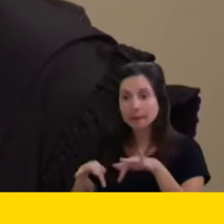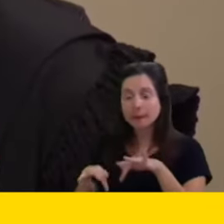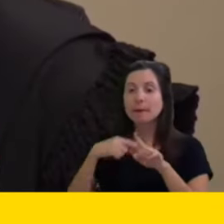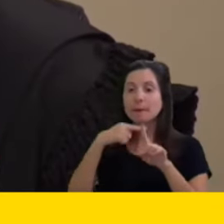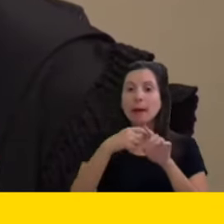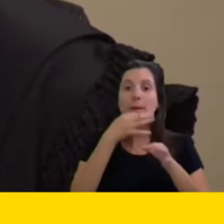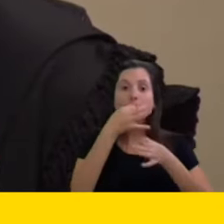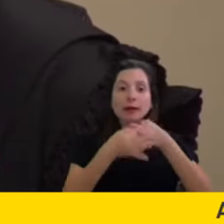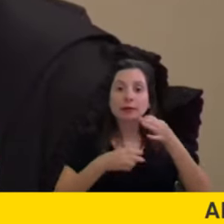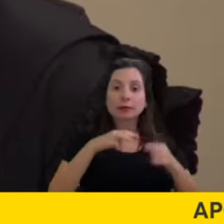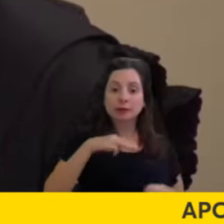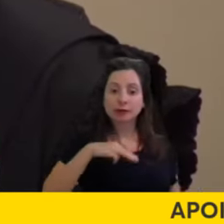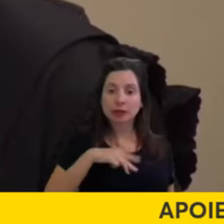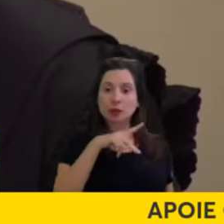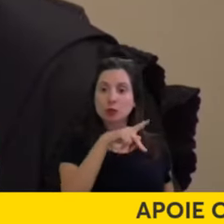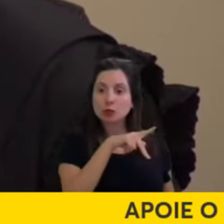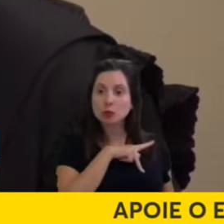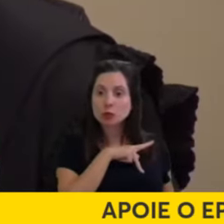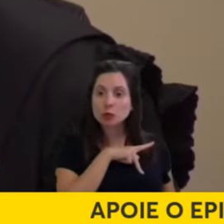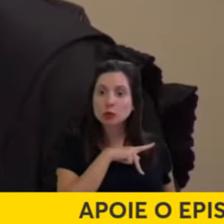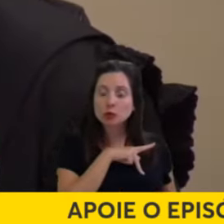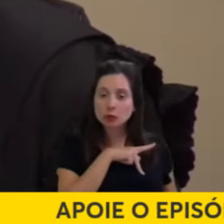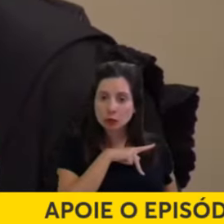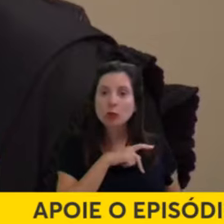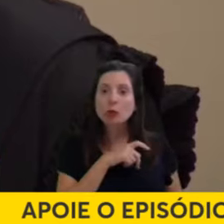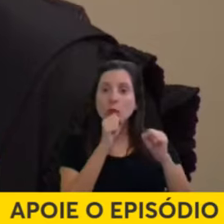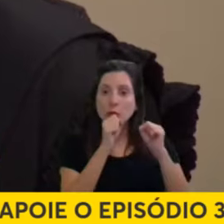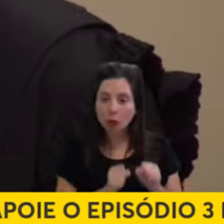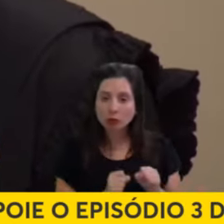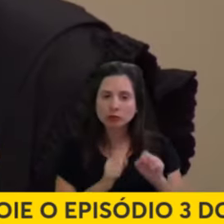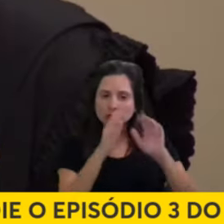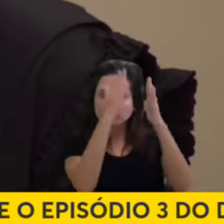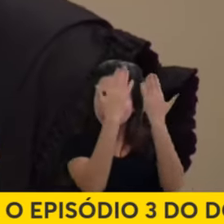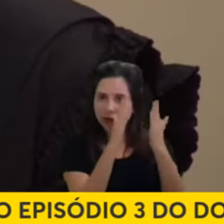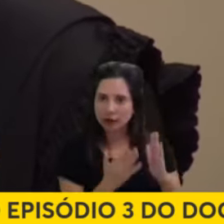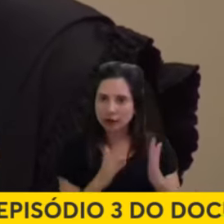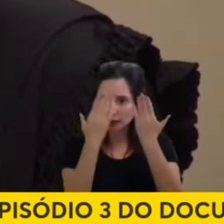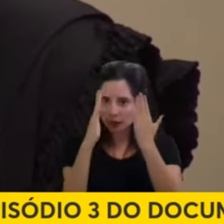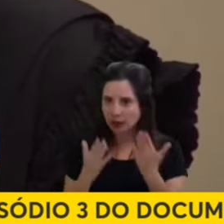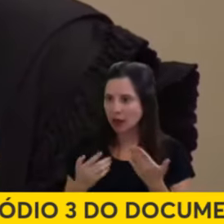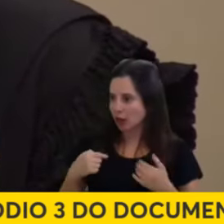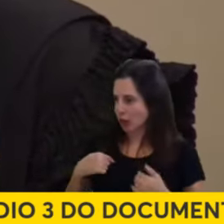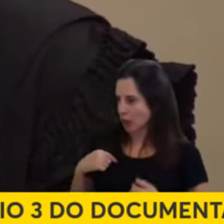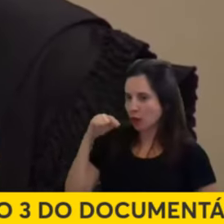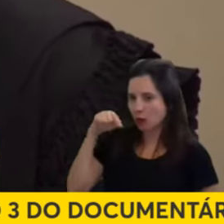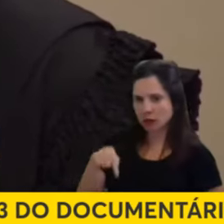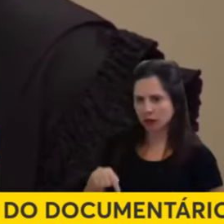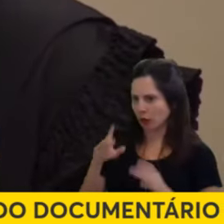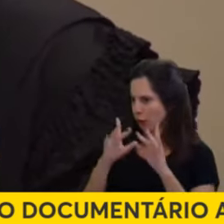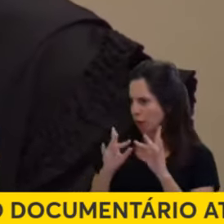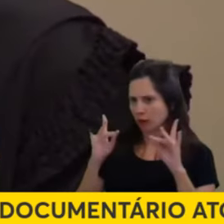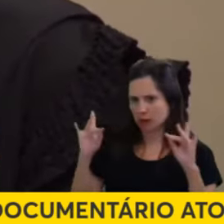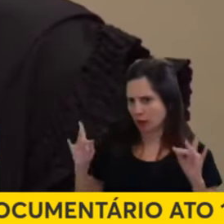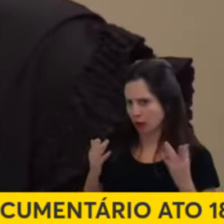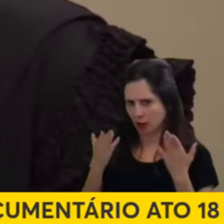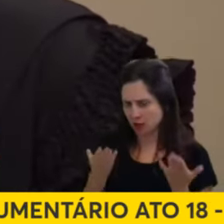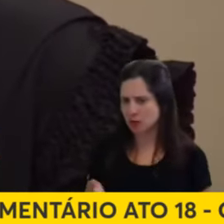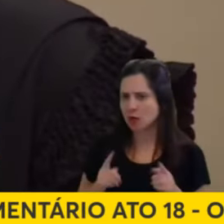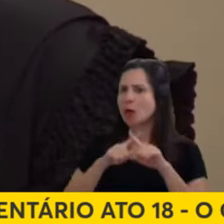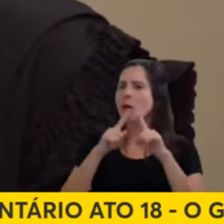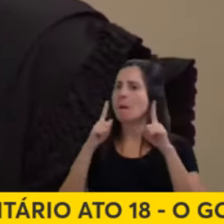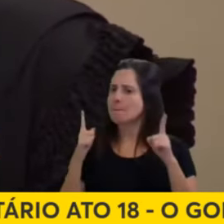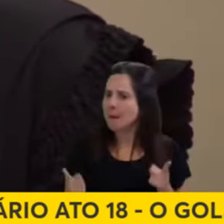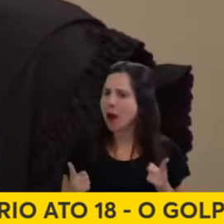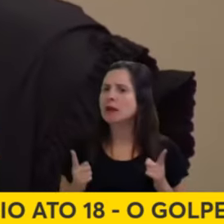público para aquela di das questões preliminares fossem novamente analisadas eu aqui senhor presidente não vou destacar isso Tá Mas faculto e demais